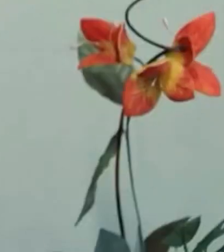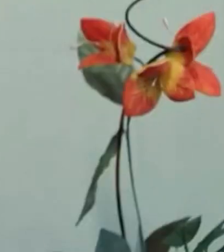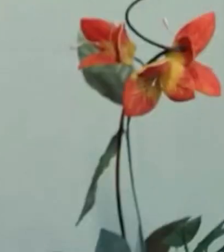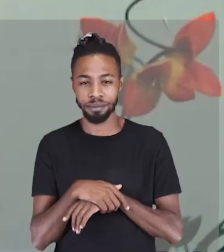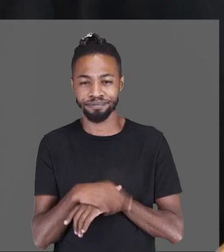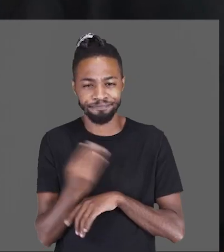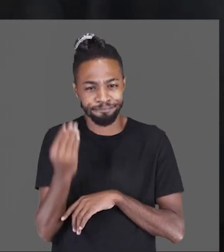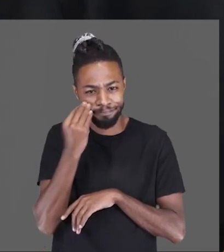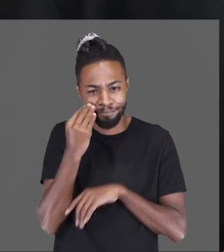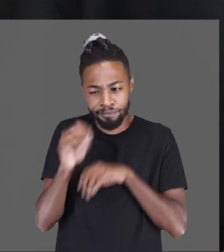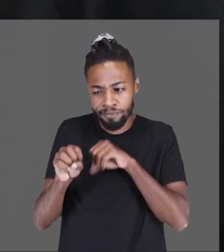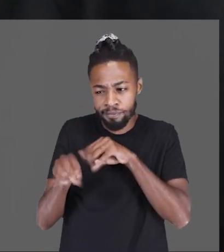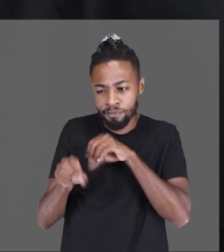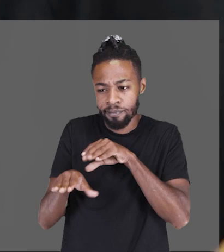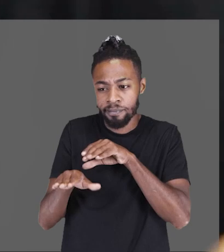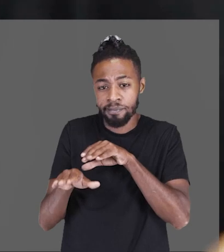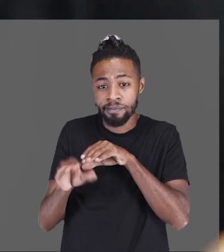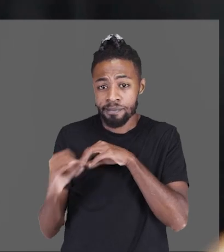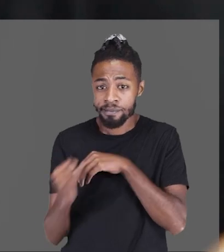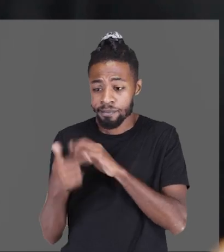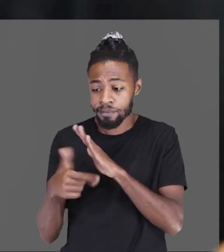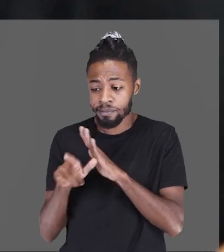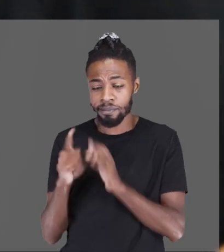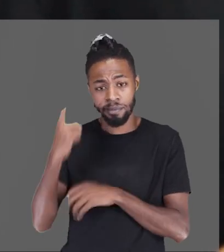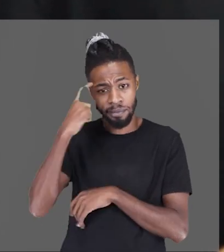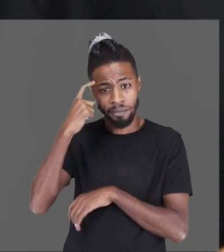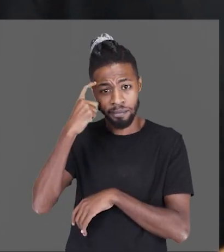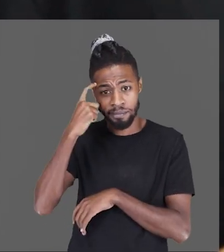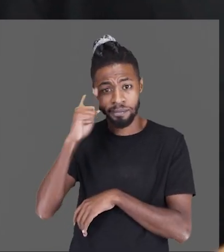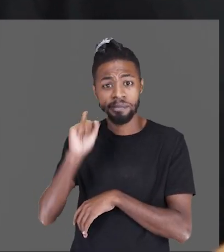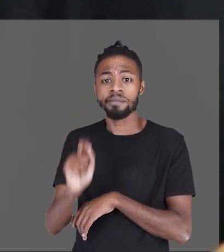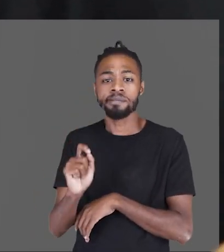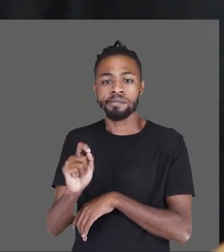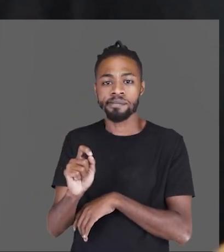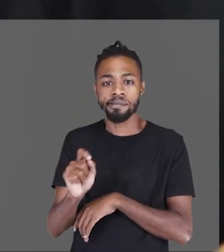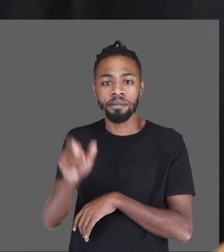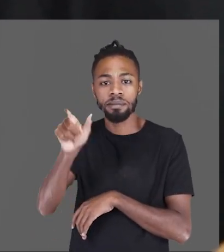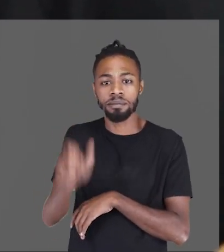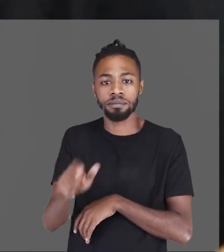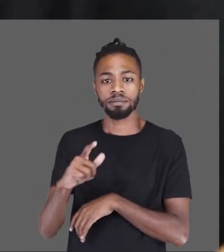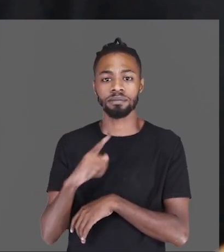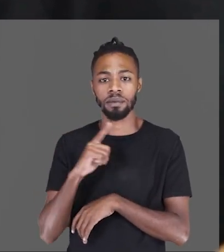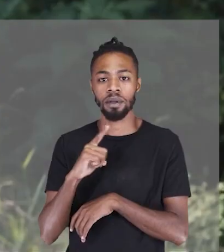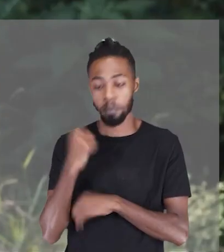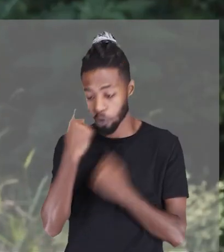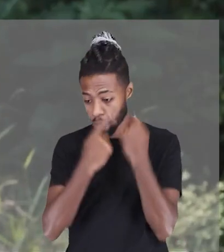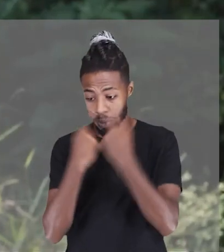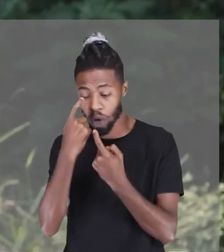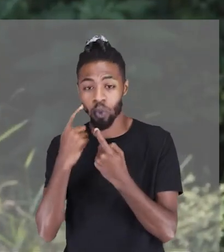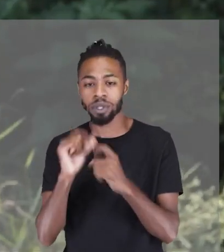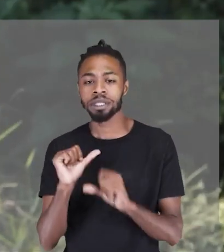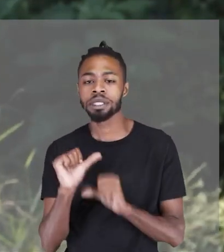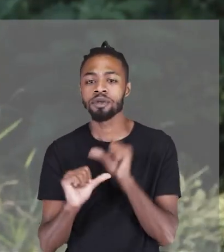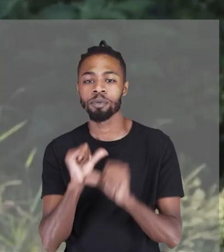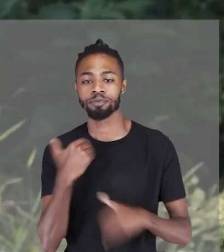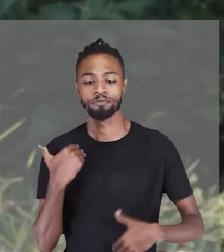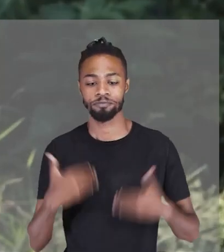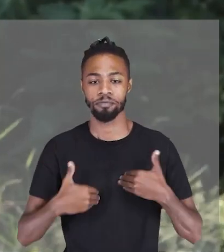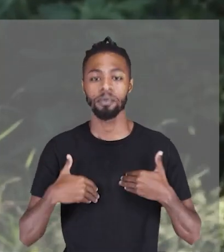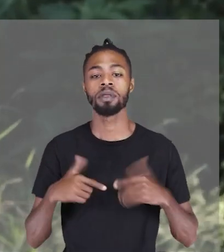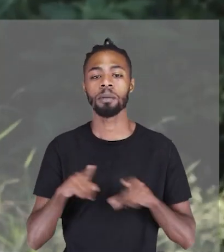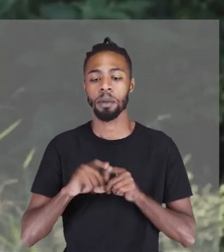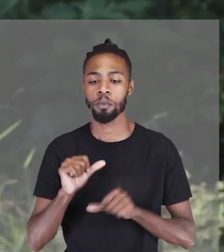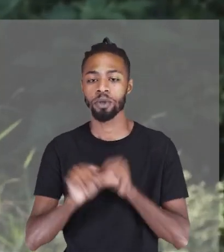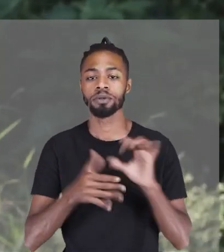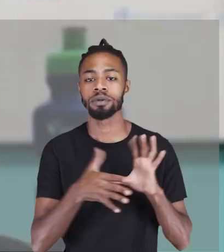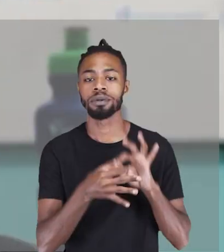muito grande. Qualquer tentativa de ensinar precisa levar em conta que os jovens vão estar preocupados com essas transformações e com essa